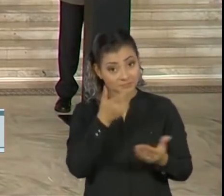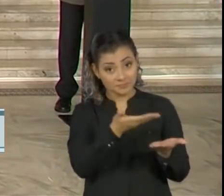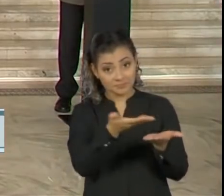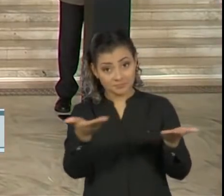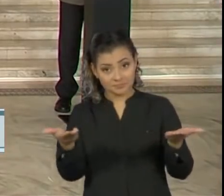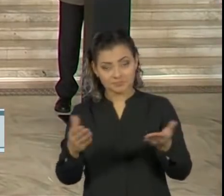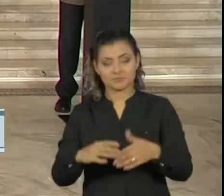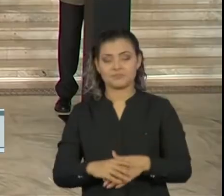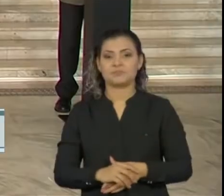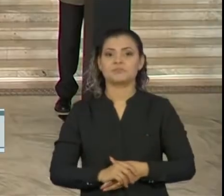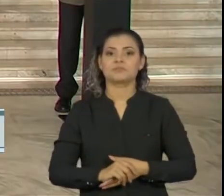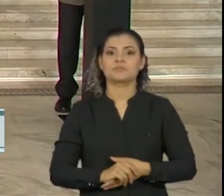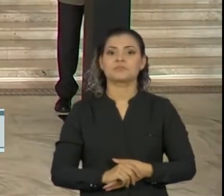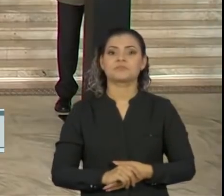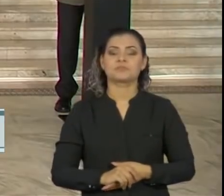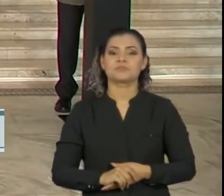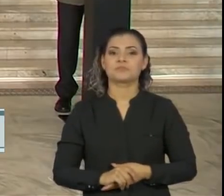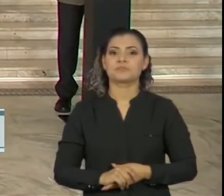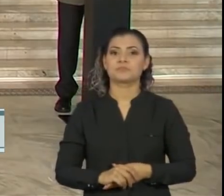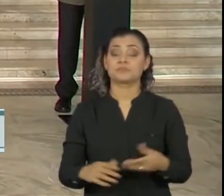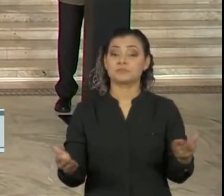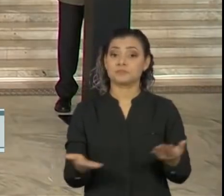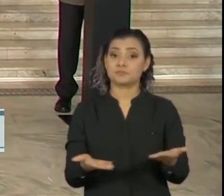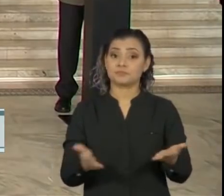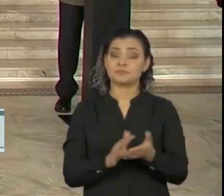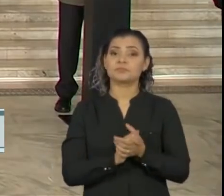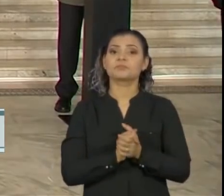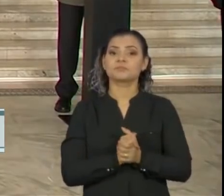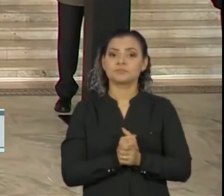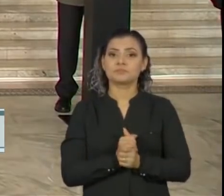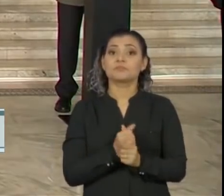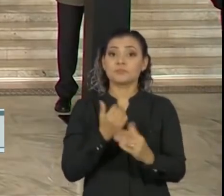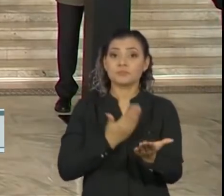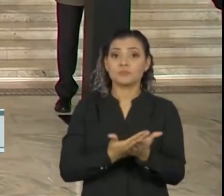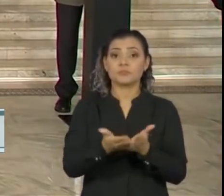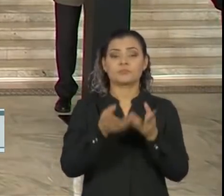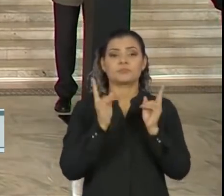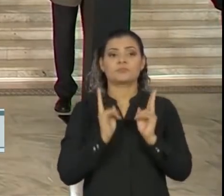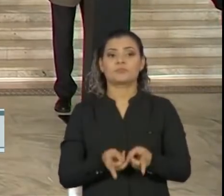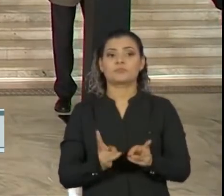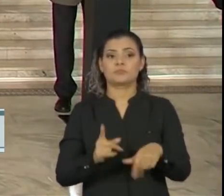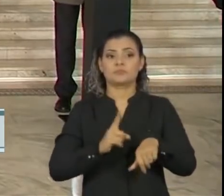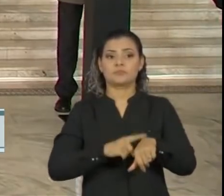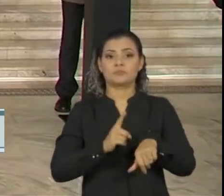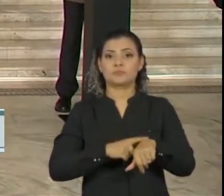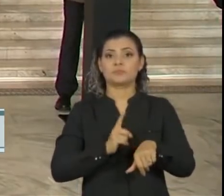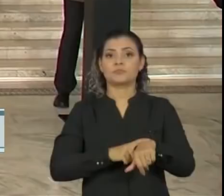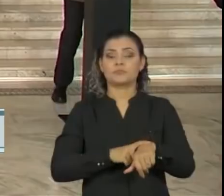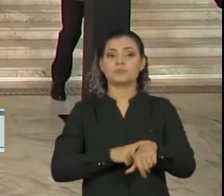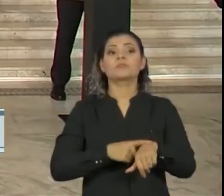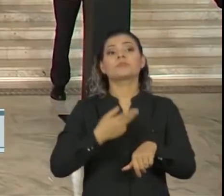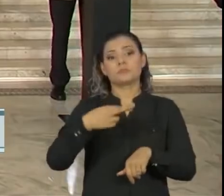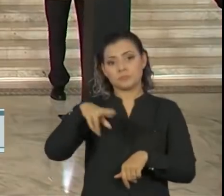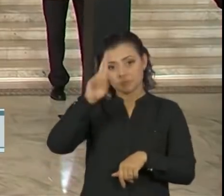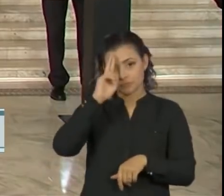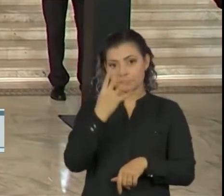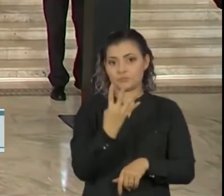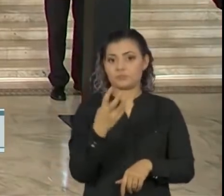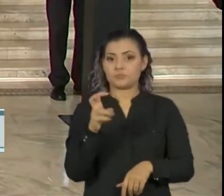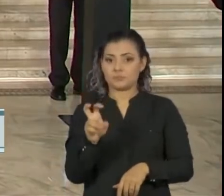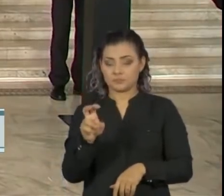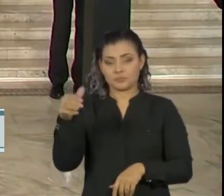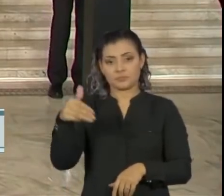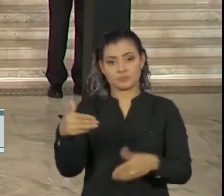à coletiva. Passarão a ter o seu início às 12 horas e 45 minutos. São 12 horas